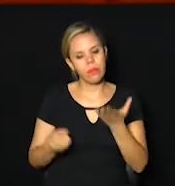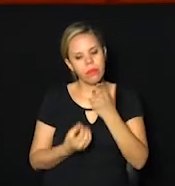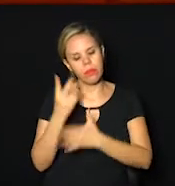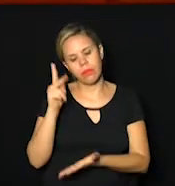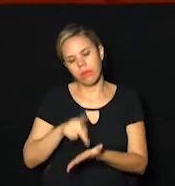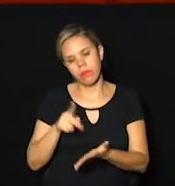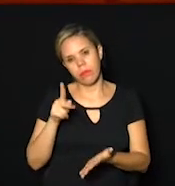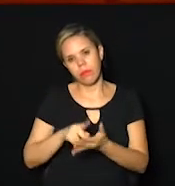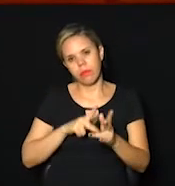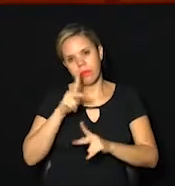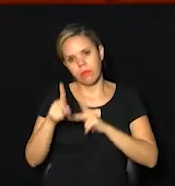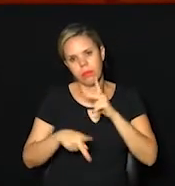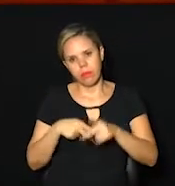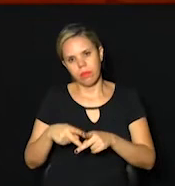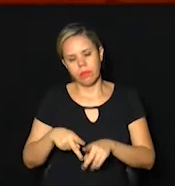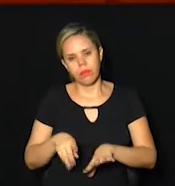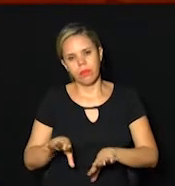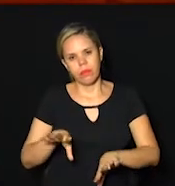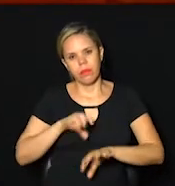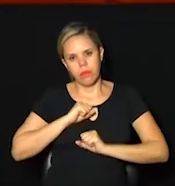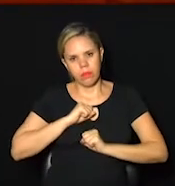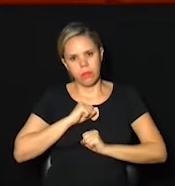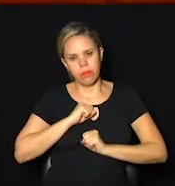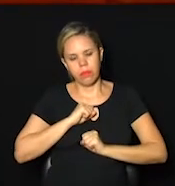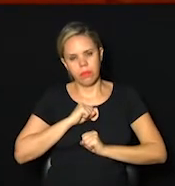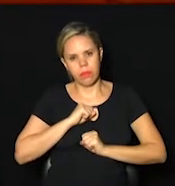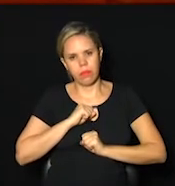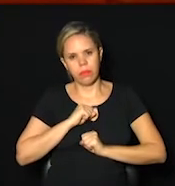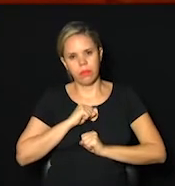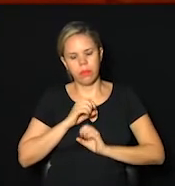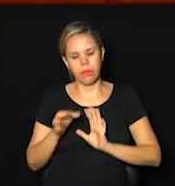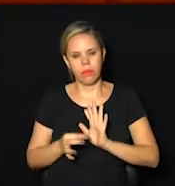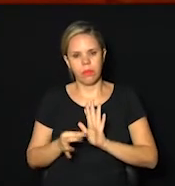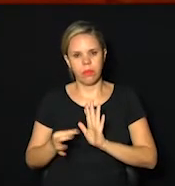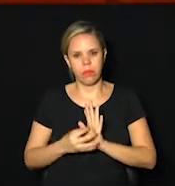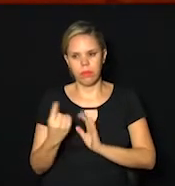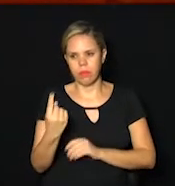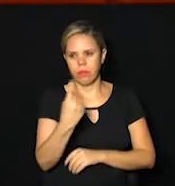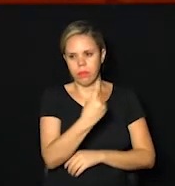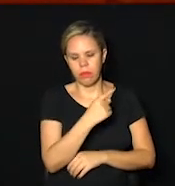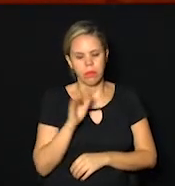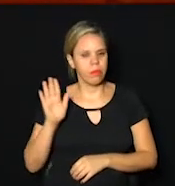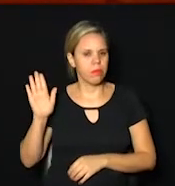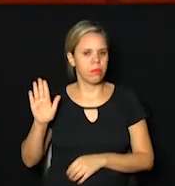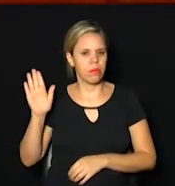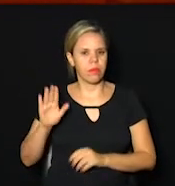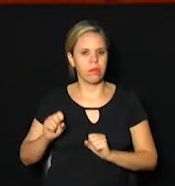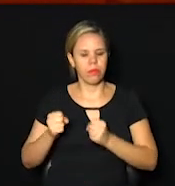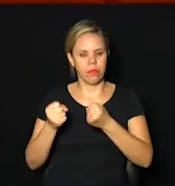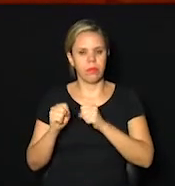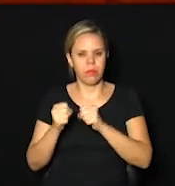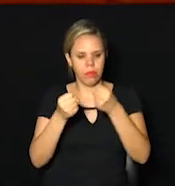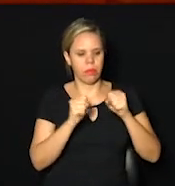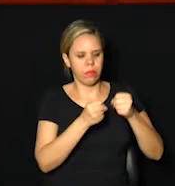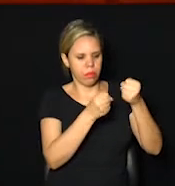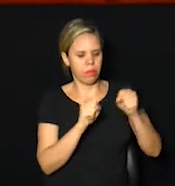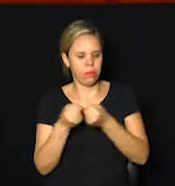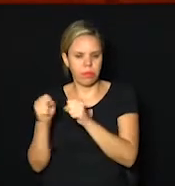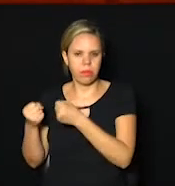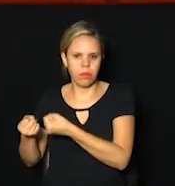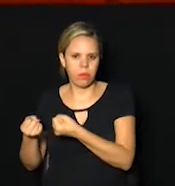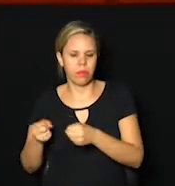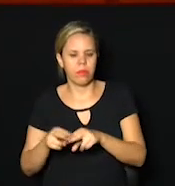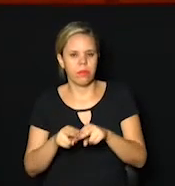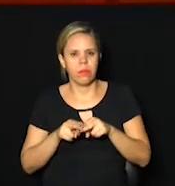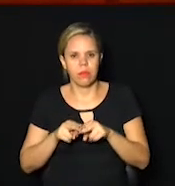pessoas pegaram para si os argumentos de cada um dos candidatos e saíram para a defesa. Por isso,